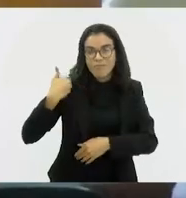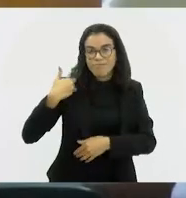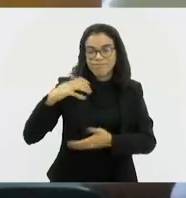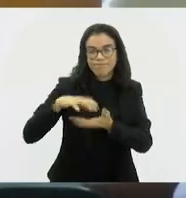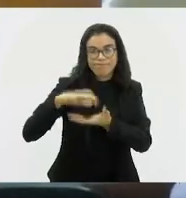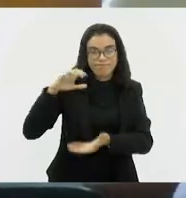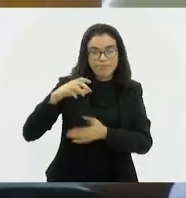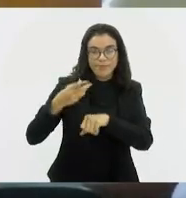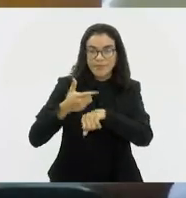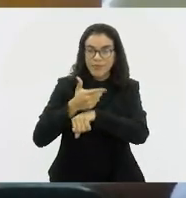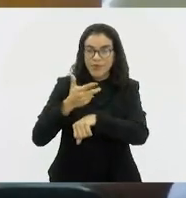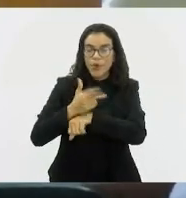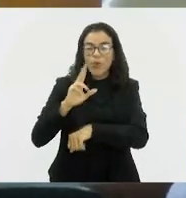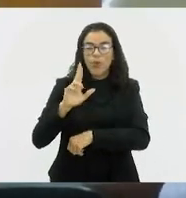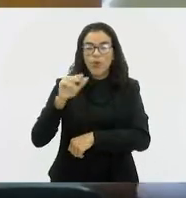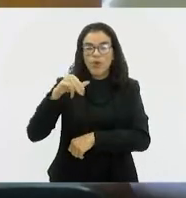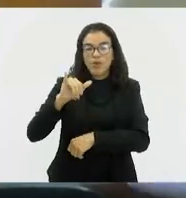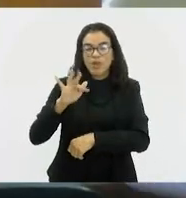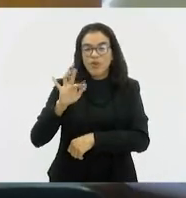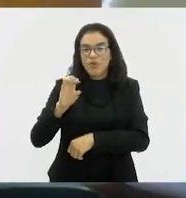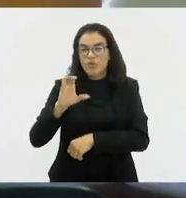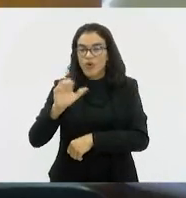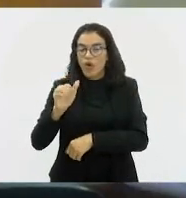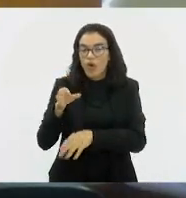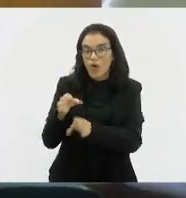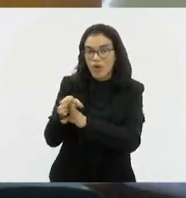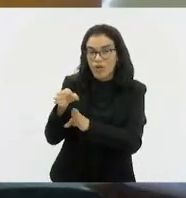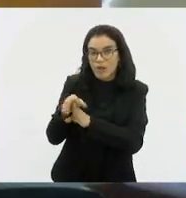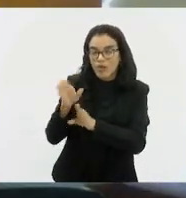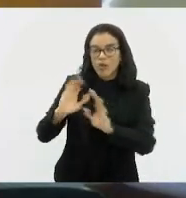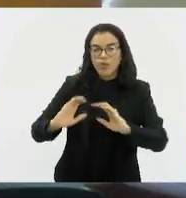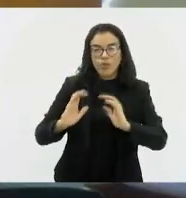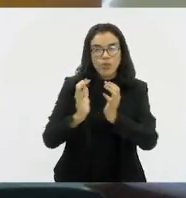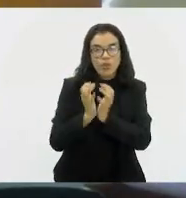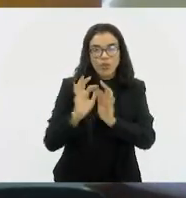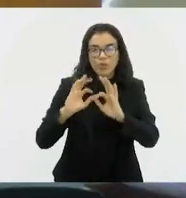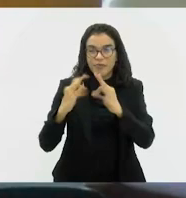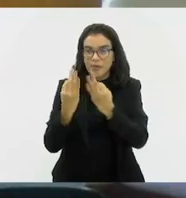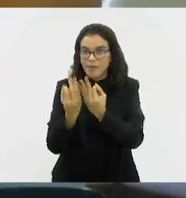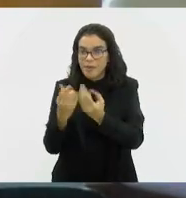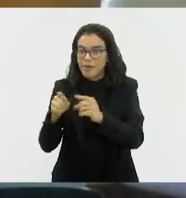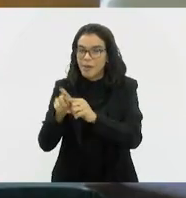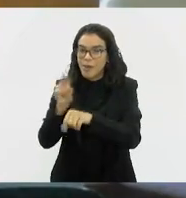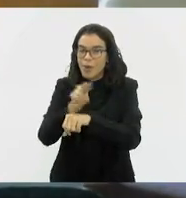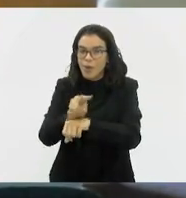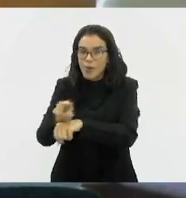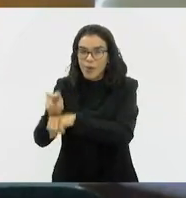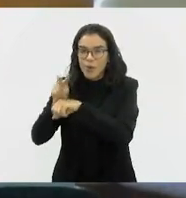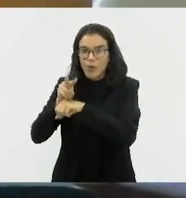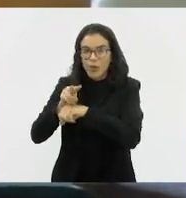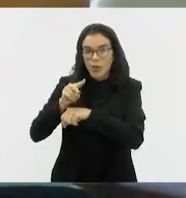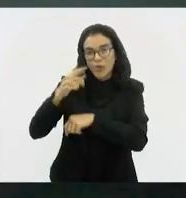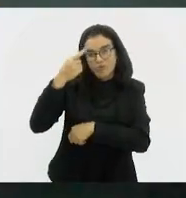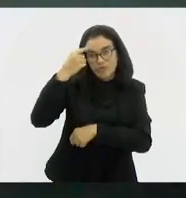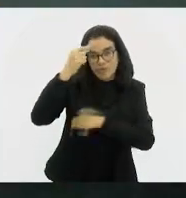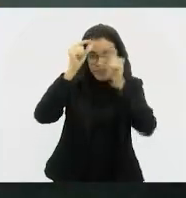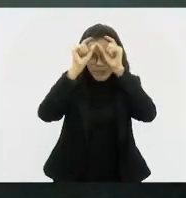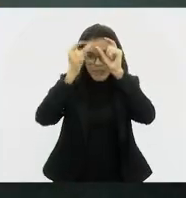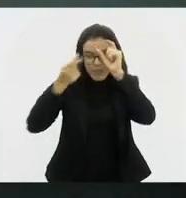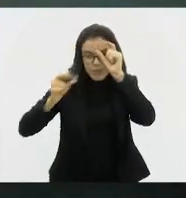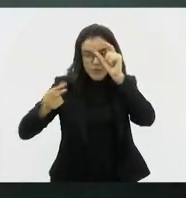medicina da Unifoa, médico orientador do grupo de familiares e cuidadores de demências,